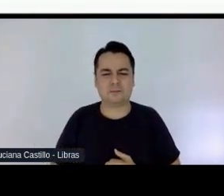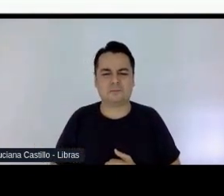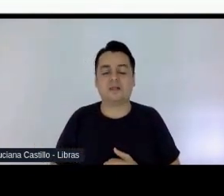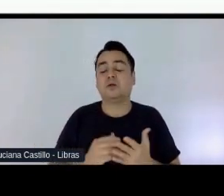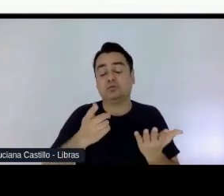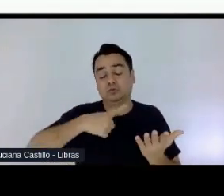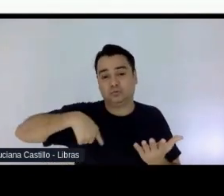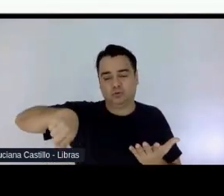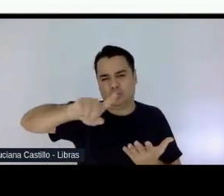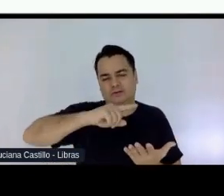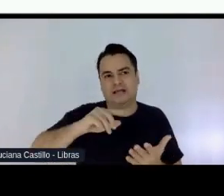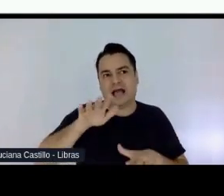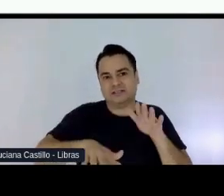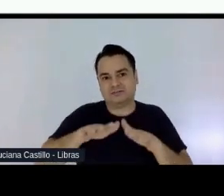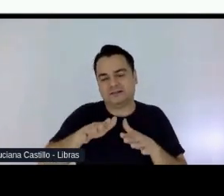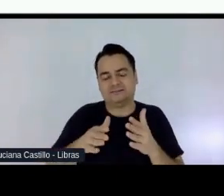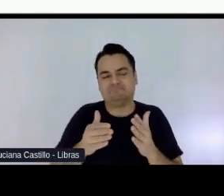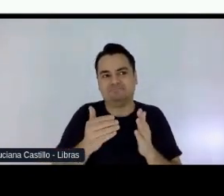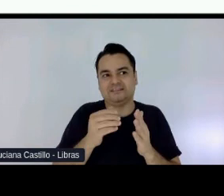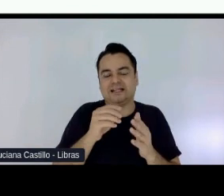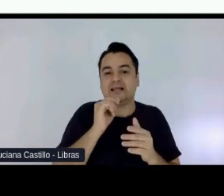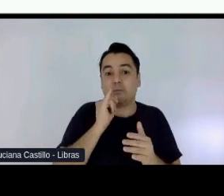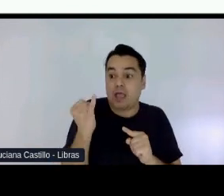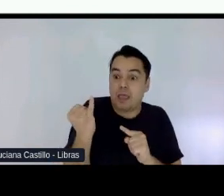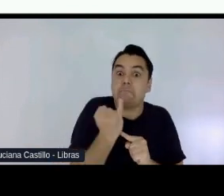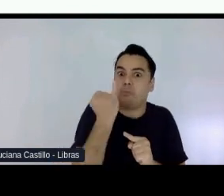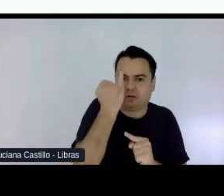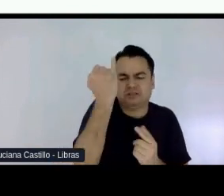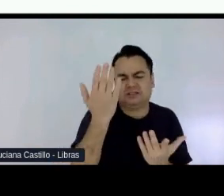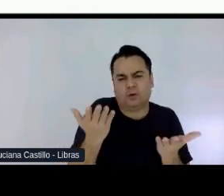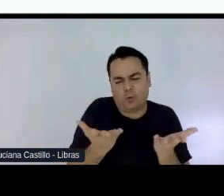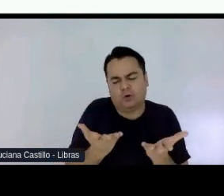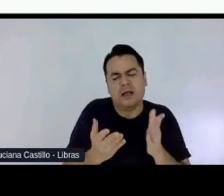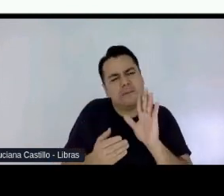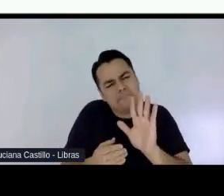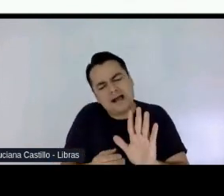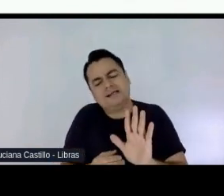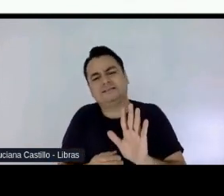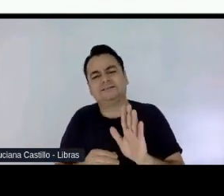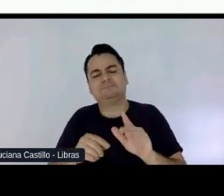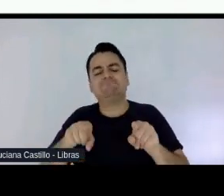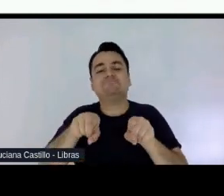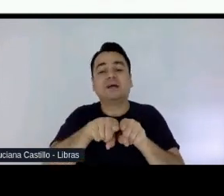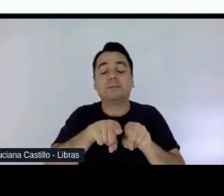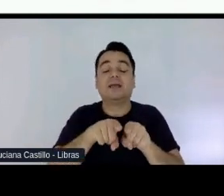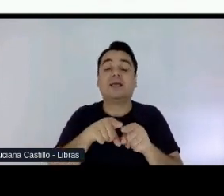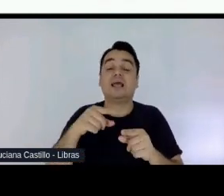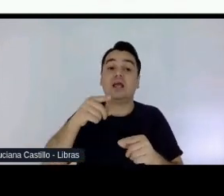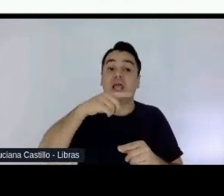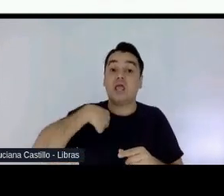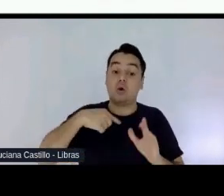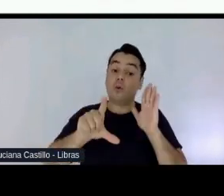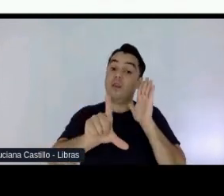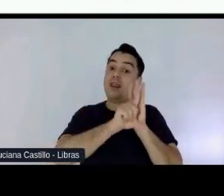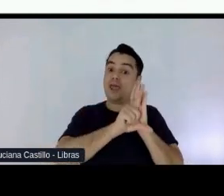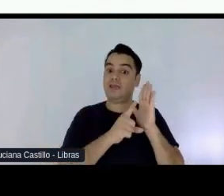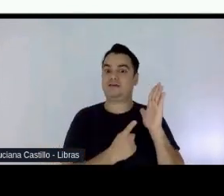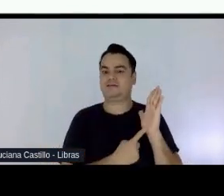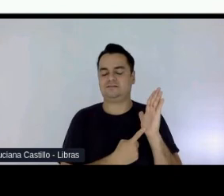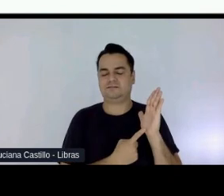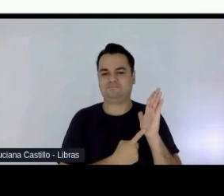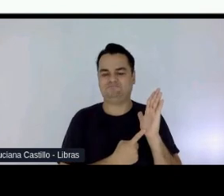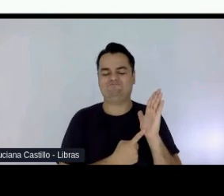não tem nada que abata, né, a relevância que isso tem hoje, mas também trazer aqui no cunho de lei o